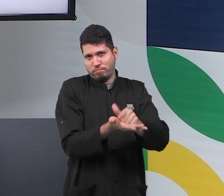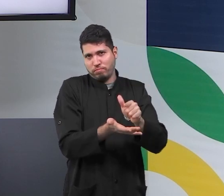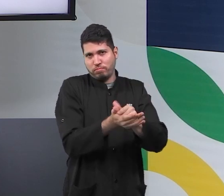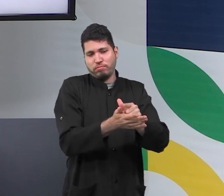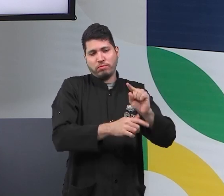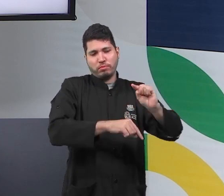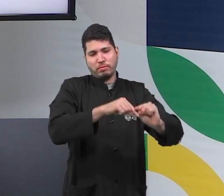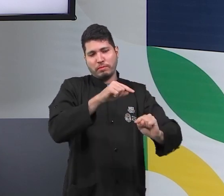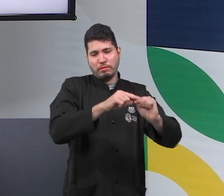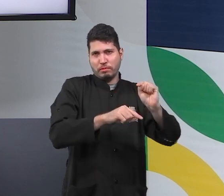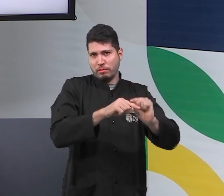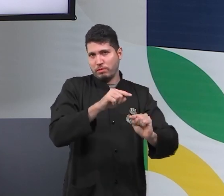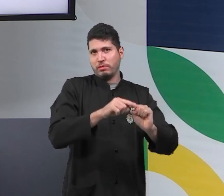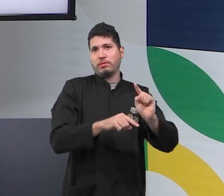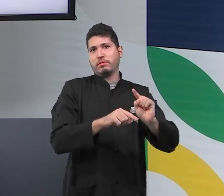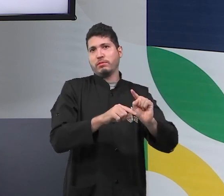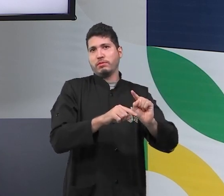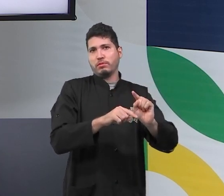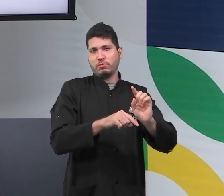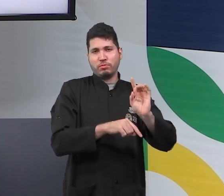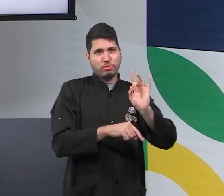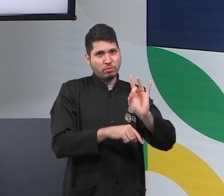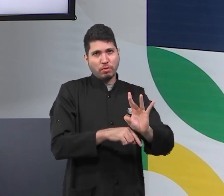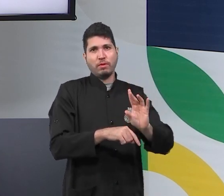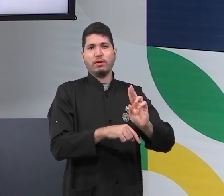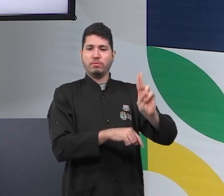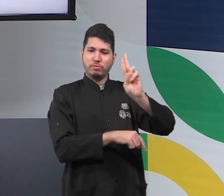com a determinada